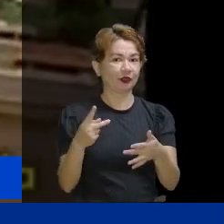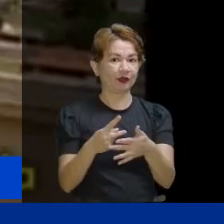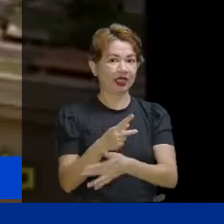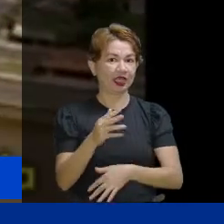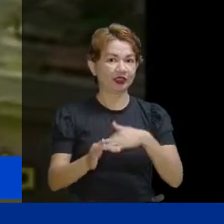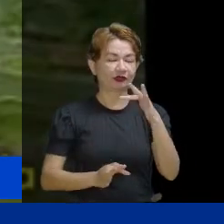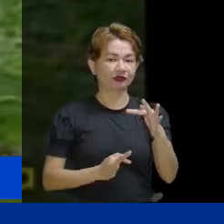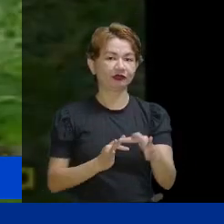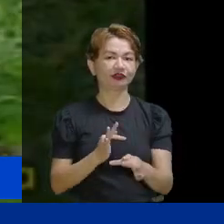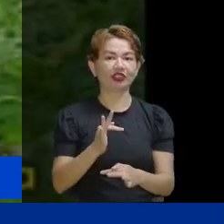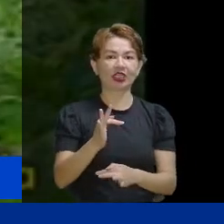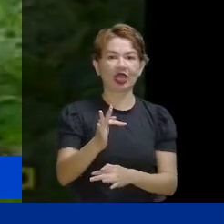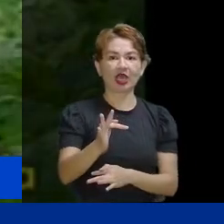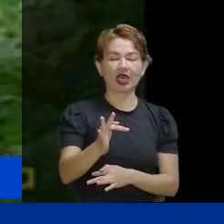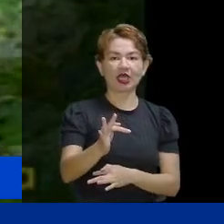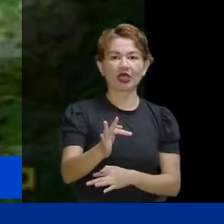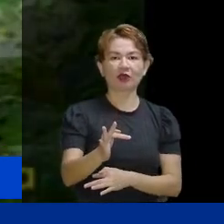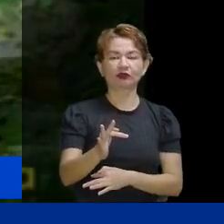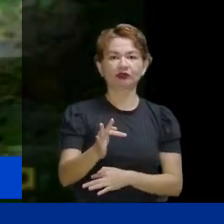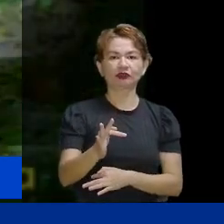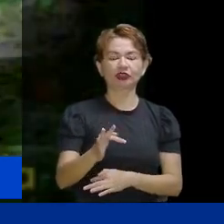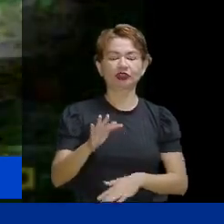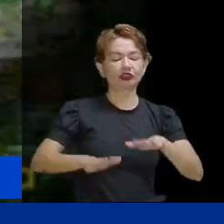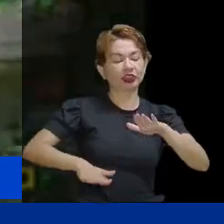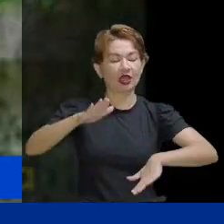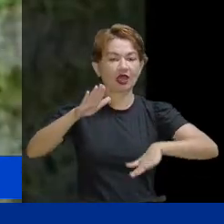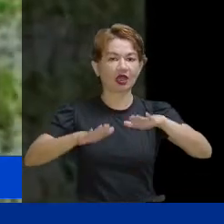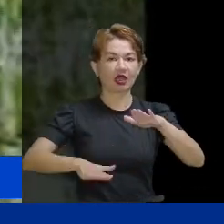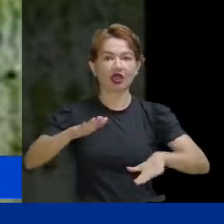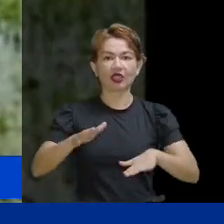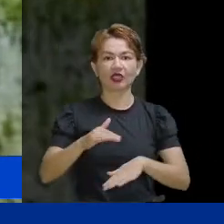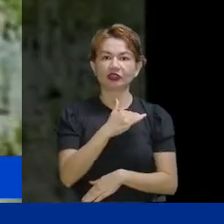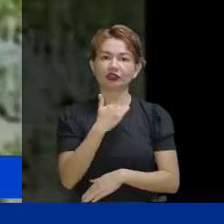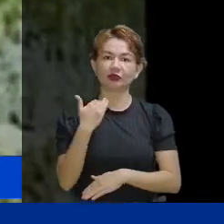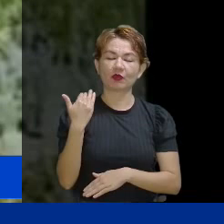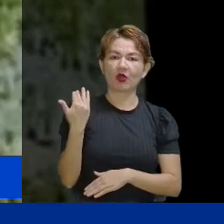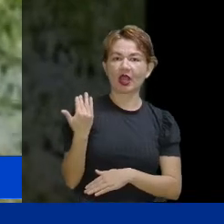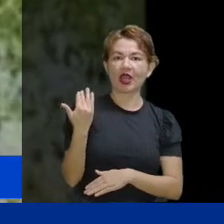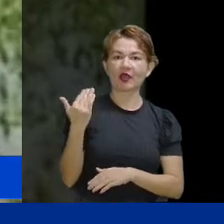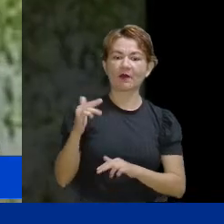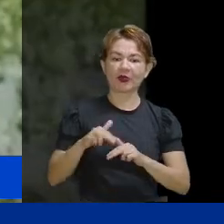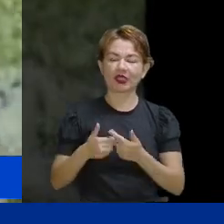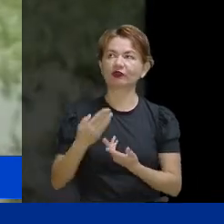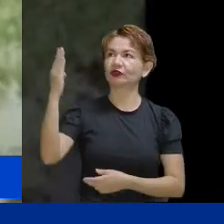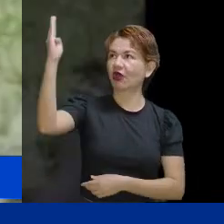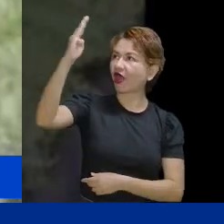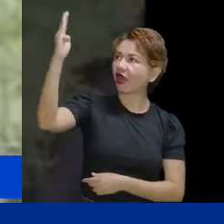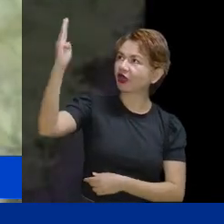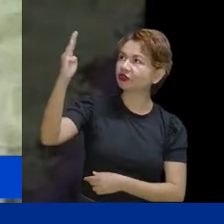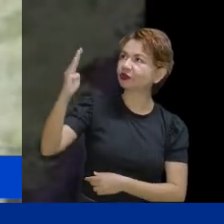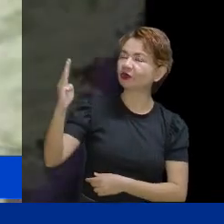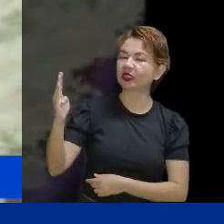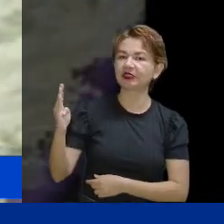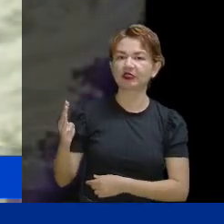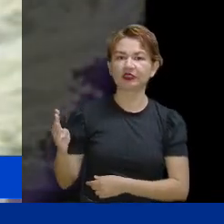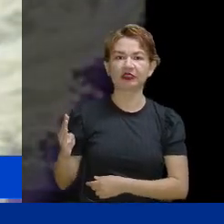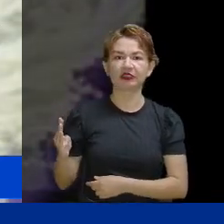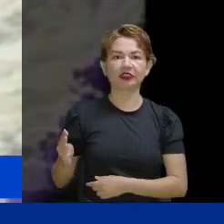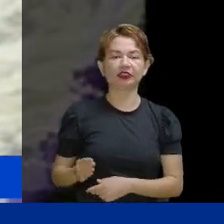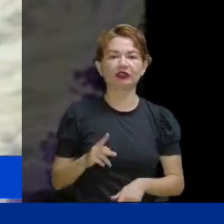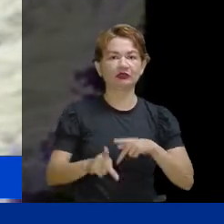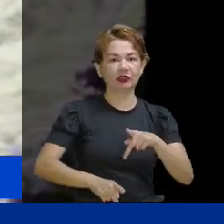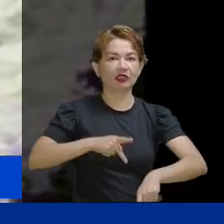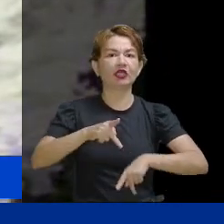o momento chegar algum dia de morrer pelo nosso